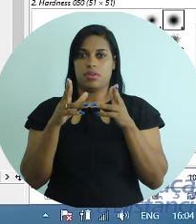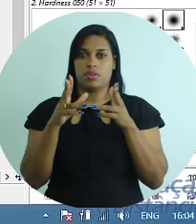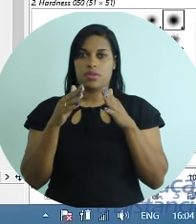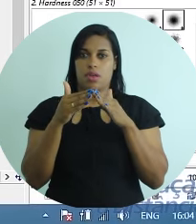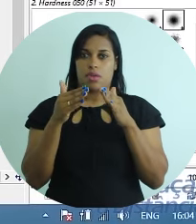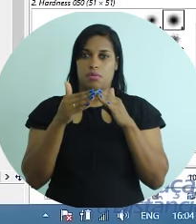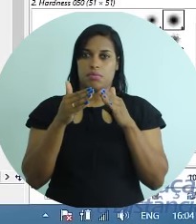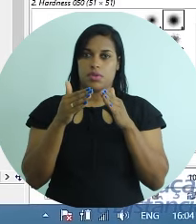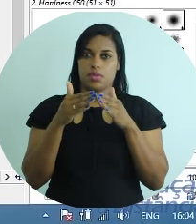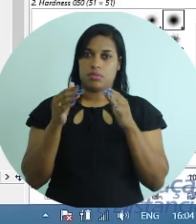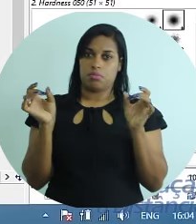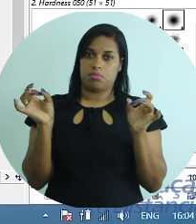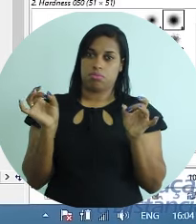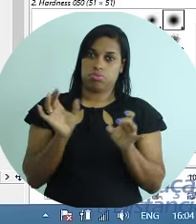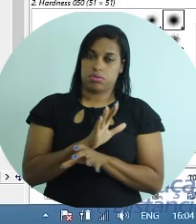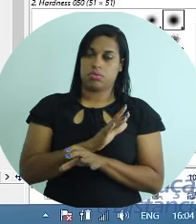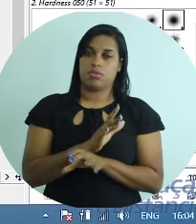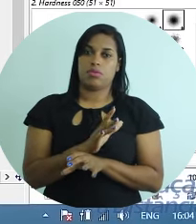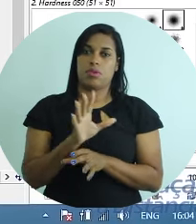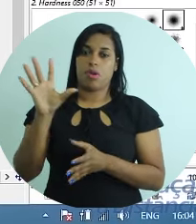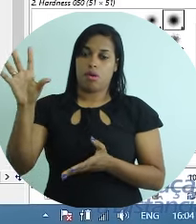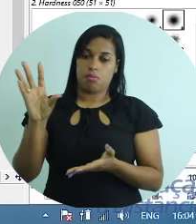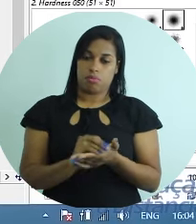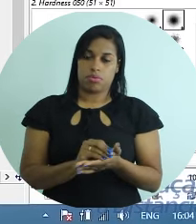desfazer, ou então você vai usar o Ctrl Z.